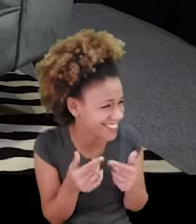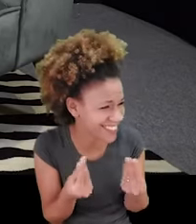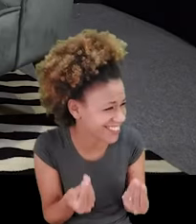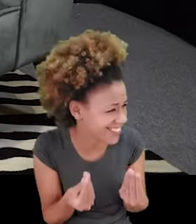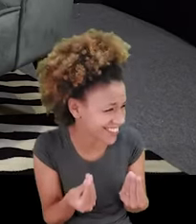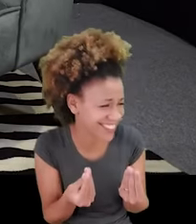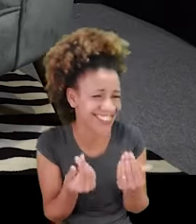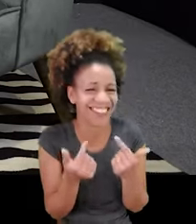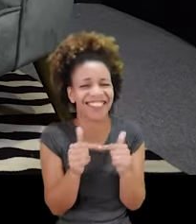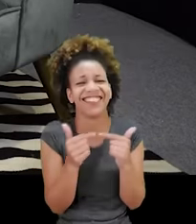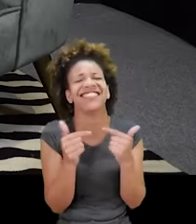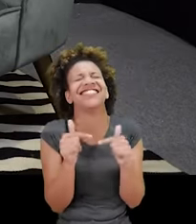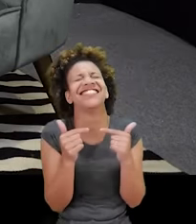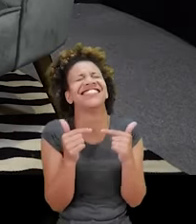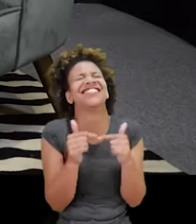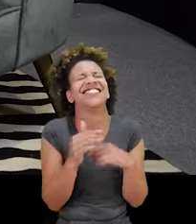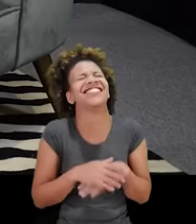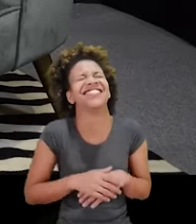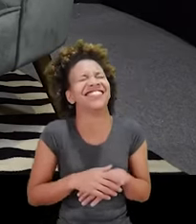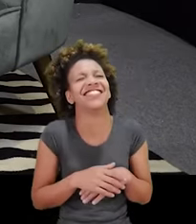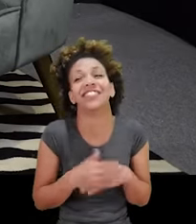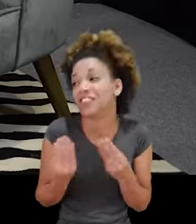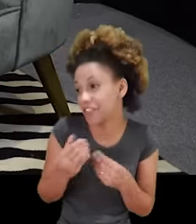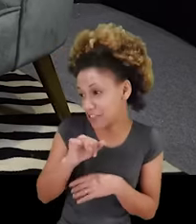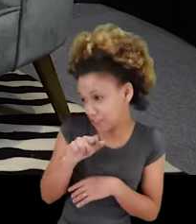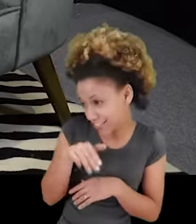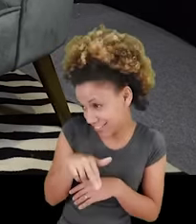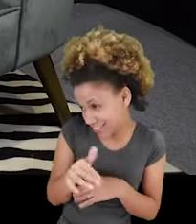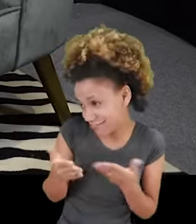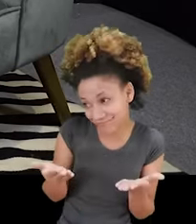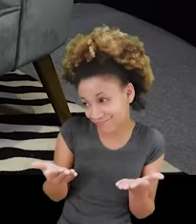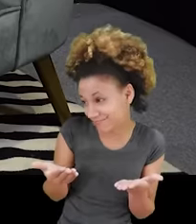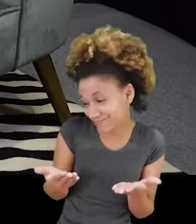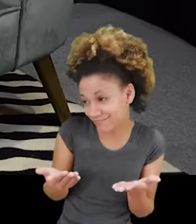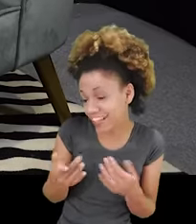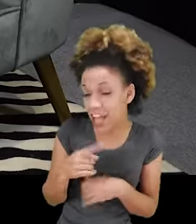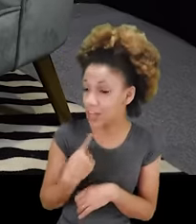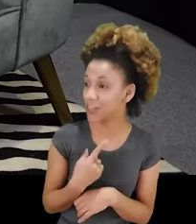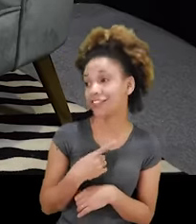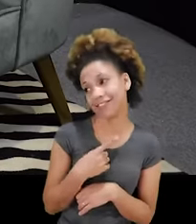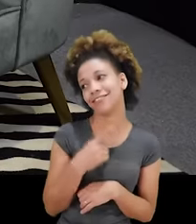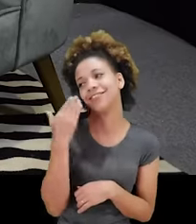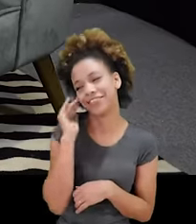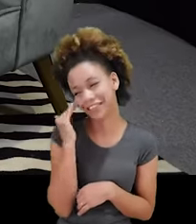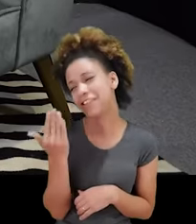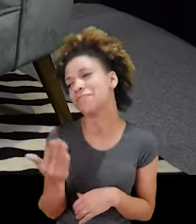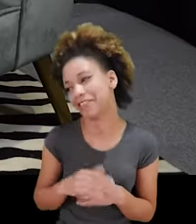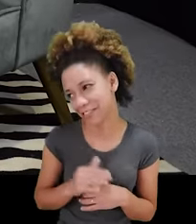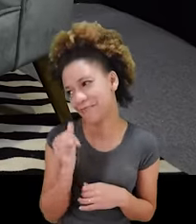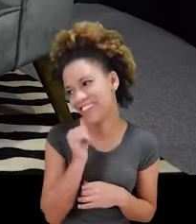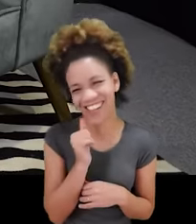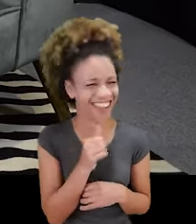que ele me ligue. Ele era meu amigo. No caso das mulheres, olha, outra imagem que nós temos das mulheres. Das mulheres